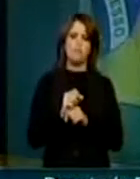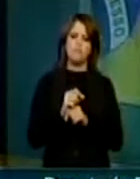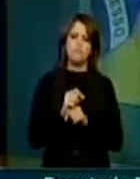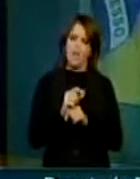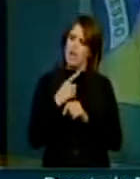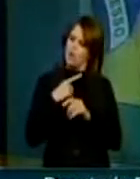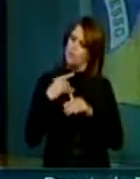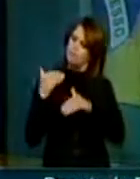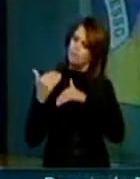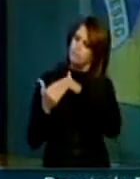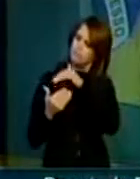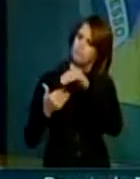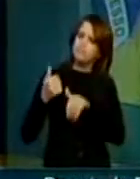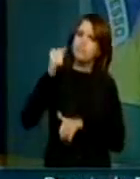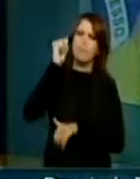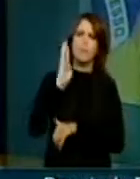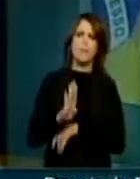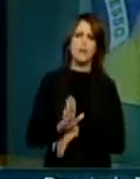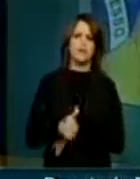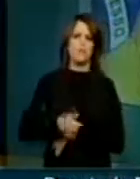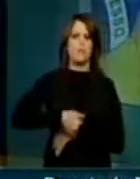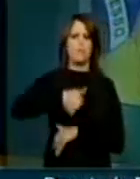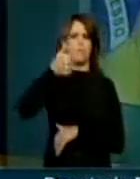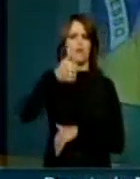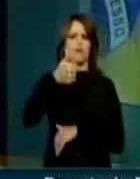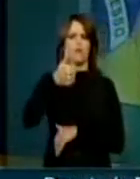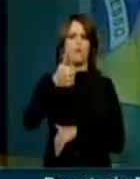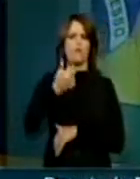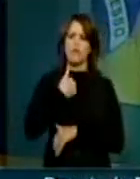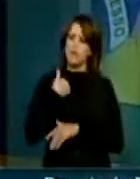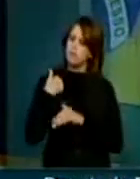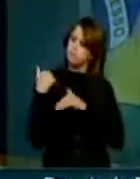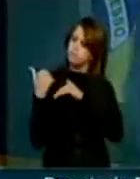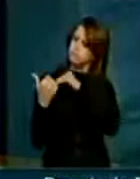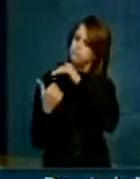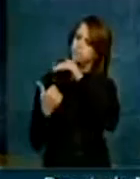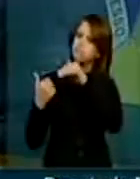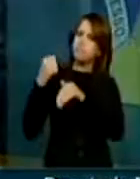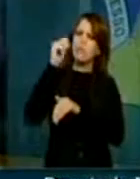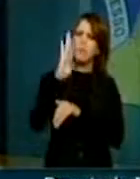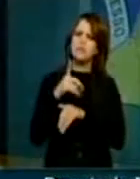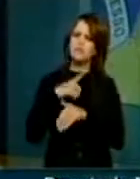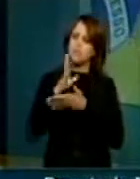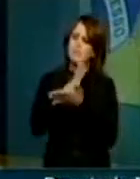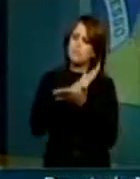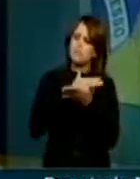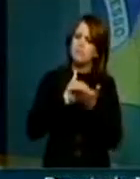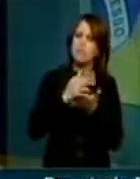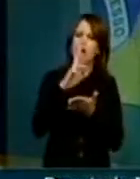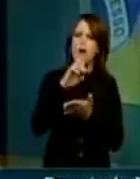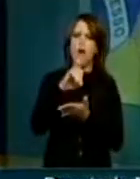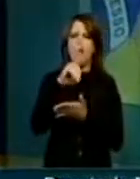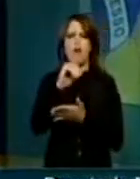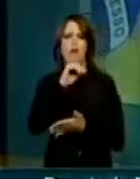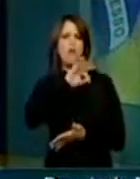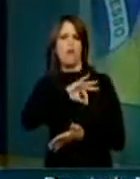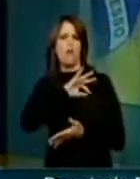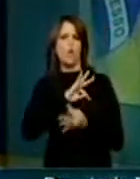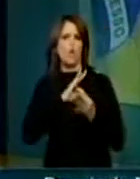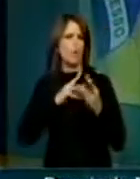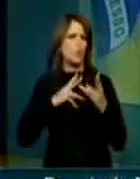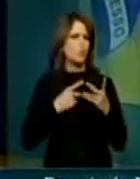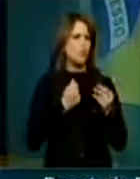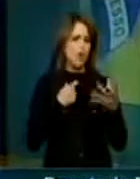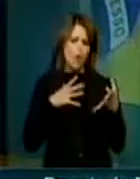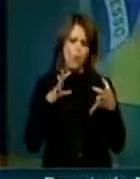estou construindo um Brasil melhor. Estou construindo um Brasil com distribuição de renda. Estou